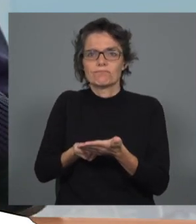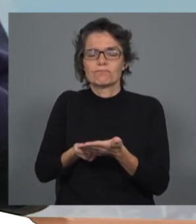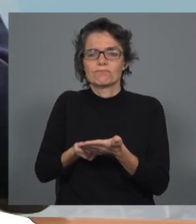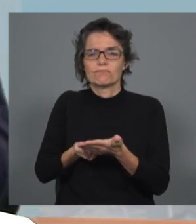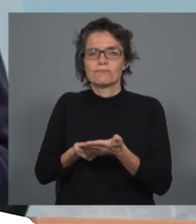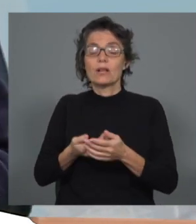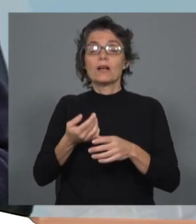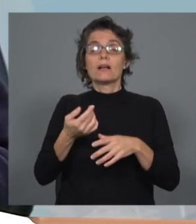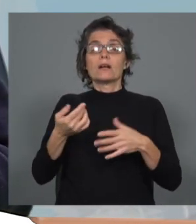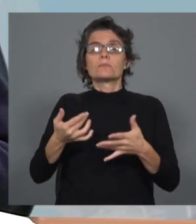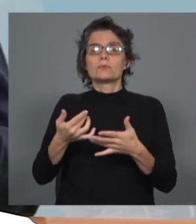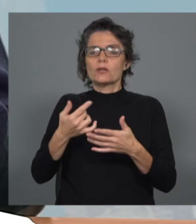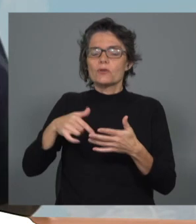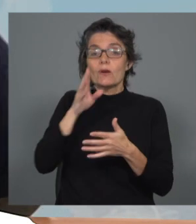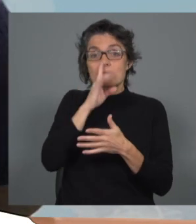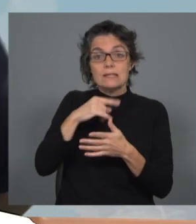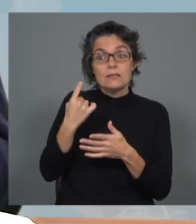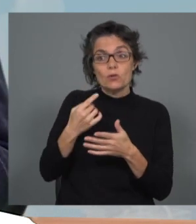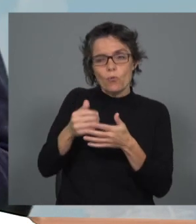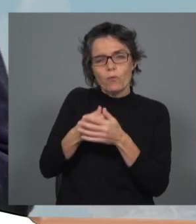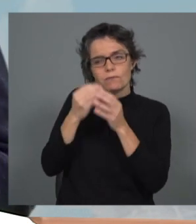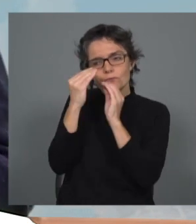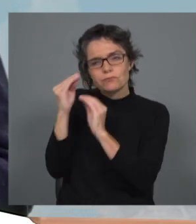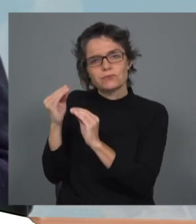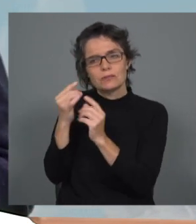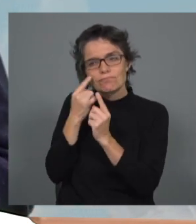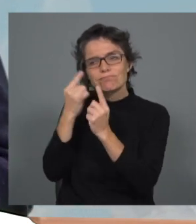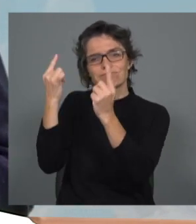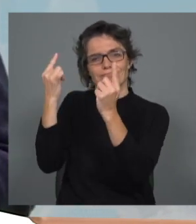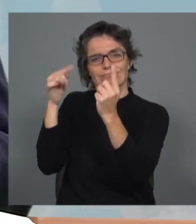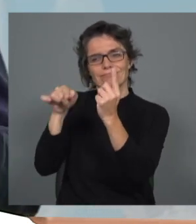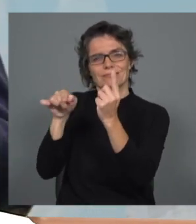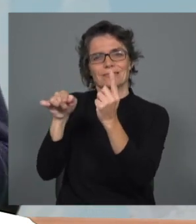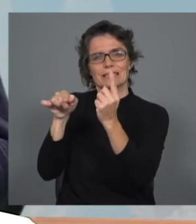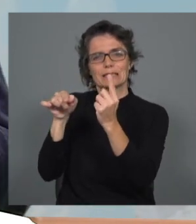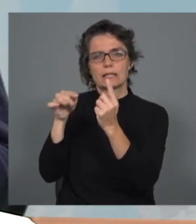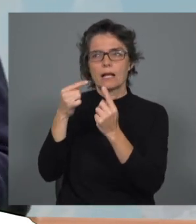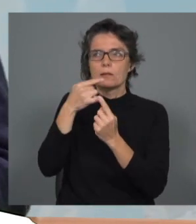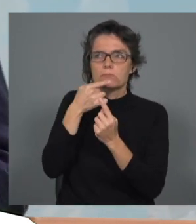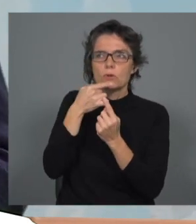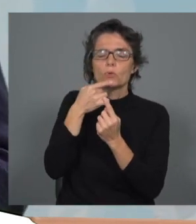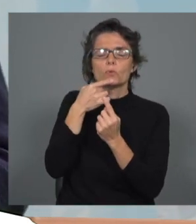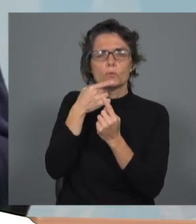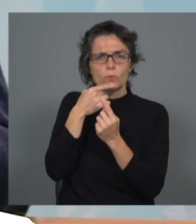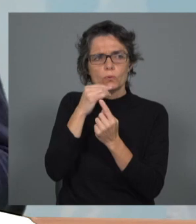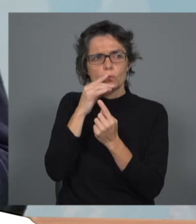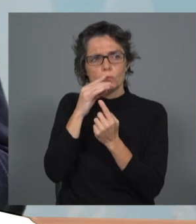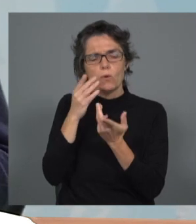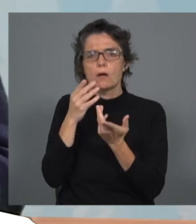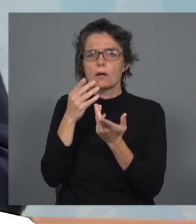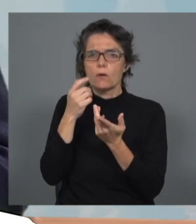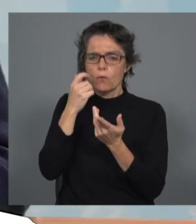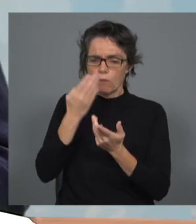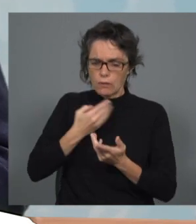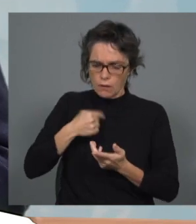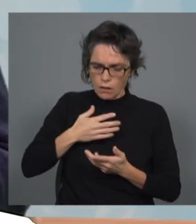Portanto, esse anúncio ajuda as pessoas a tomar esta consciência e a lutar pelos seus direitos, a